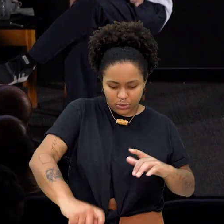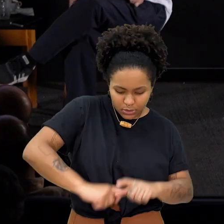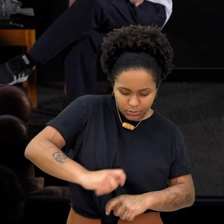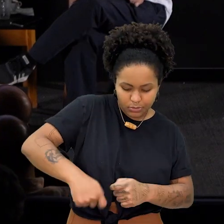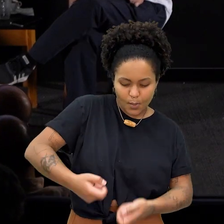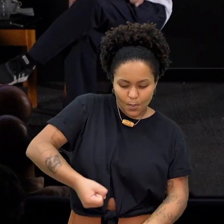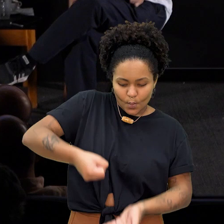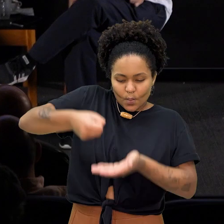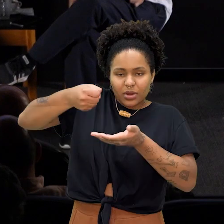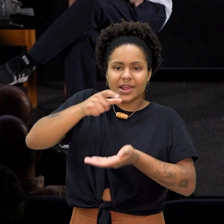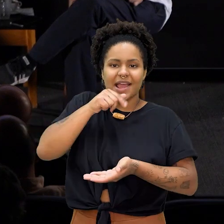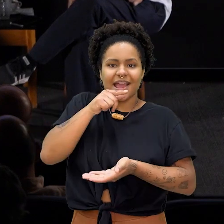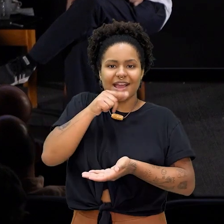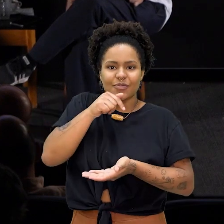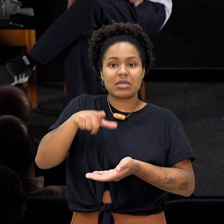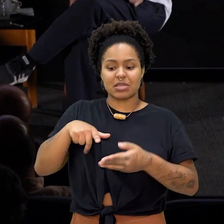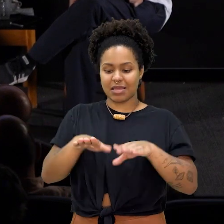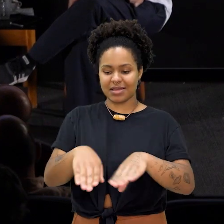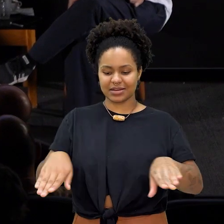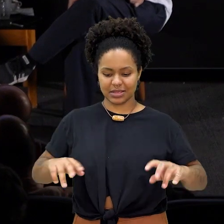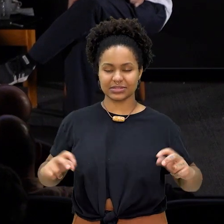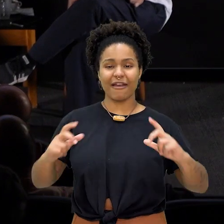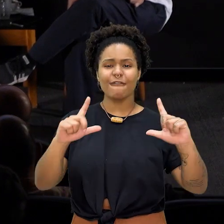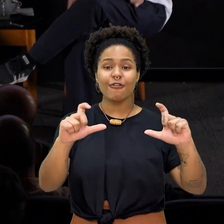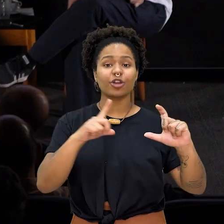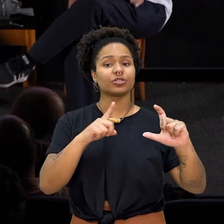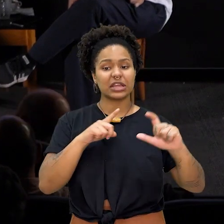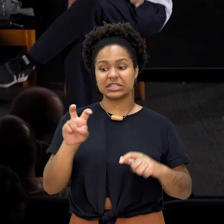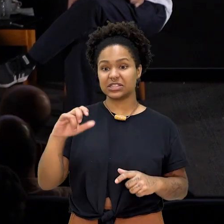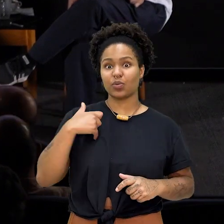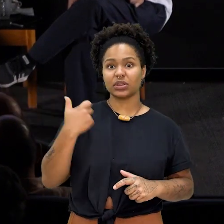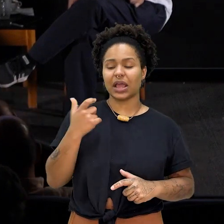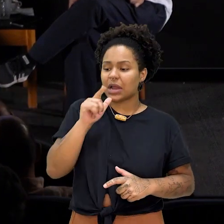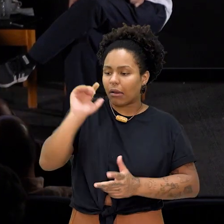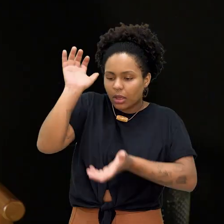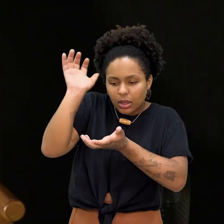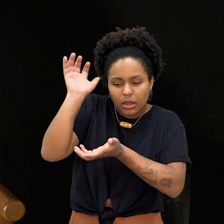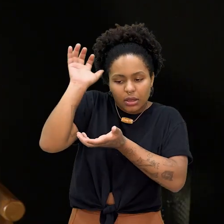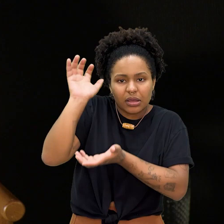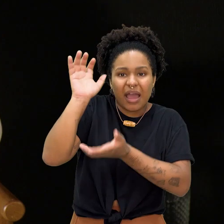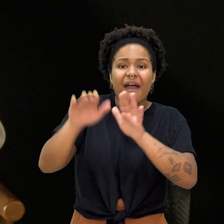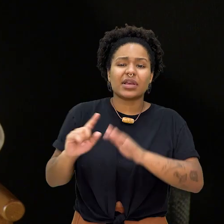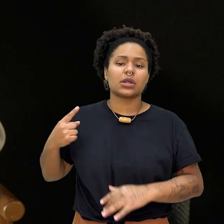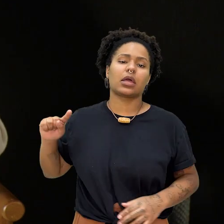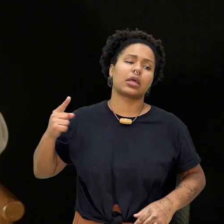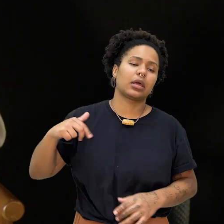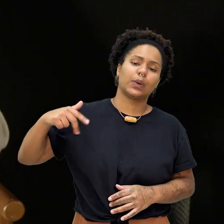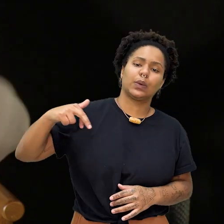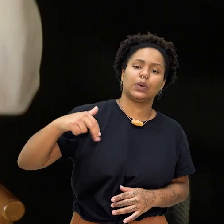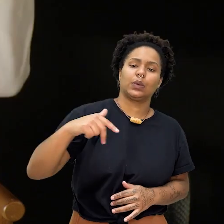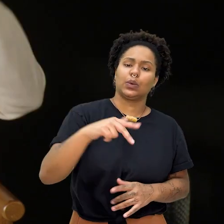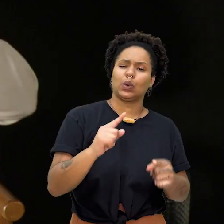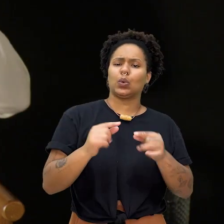água. Nós vimos, tem fotos, né, de crianças com 5 anos carregando água e andava coisa de 1 quilômetro.